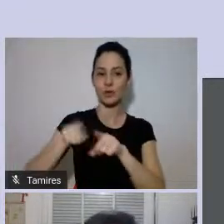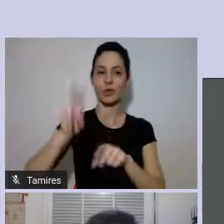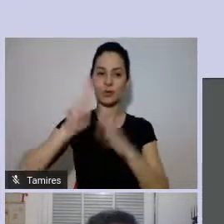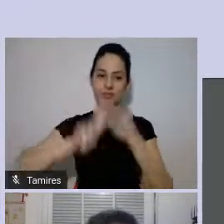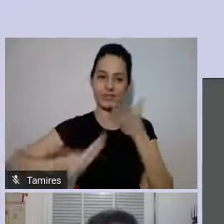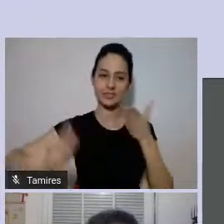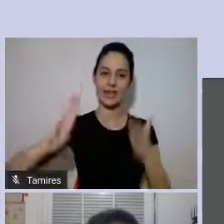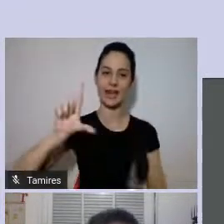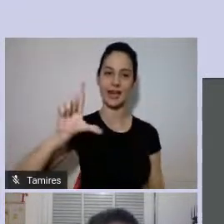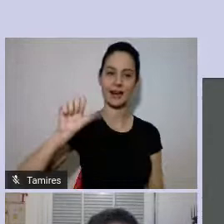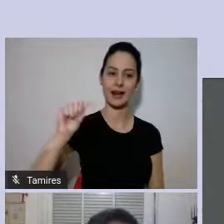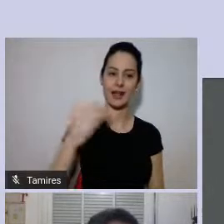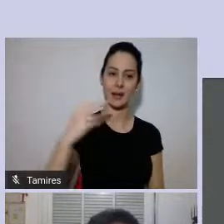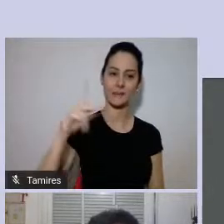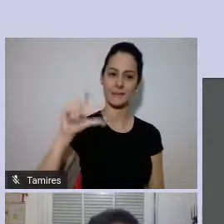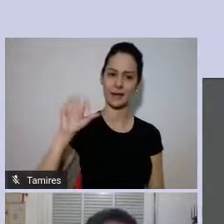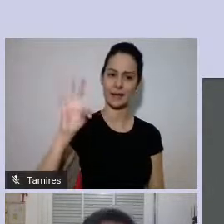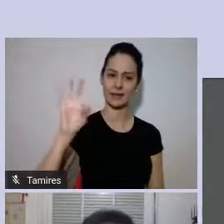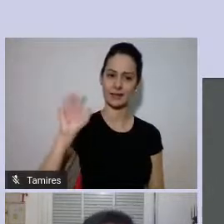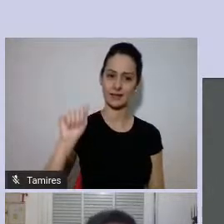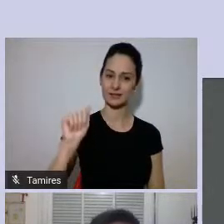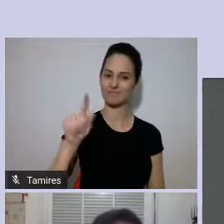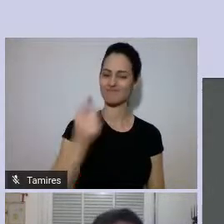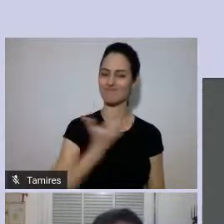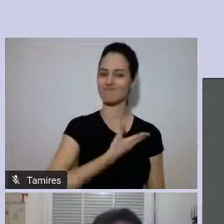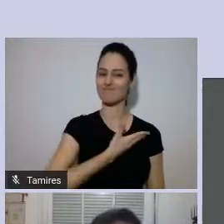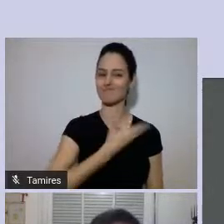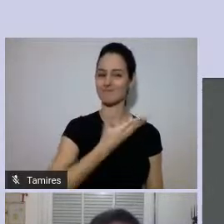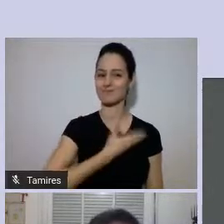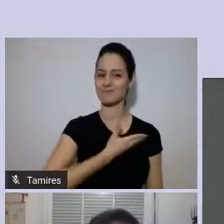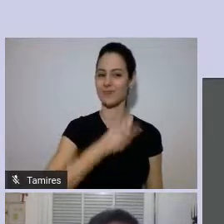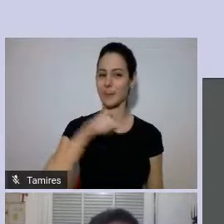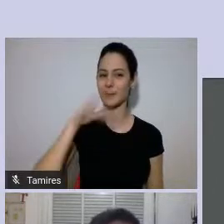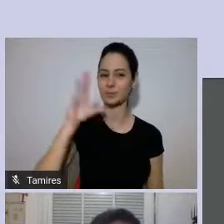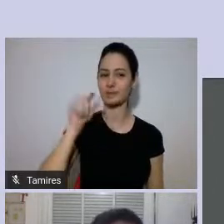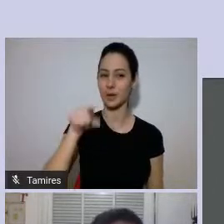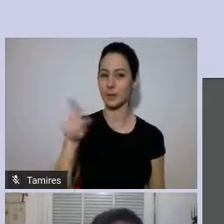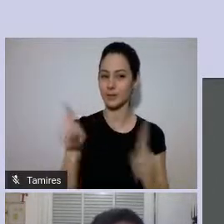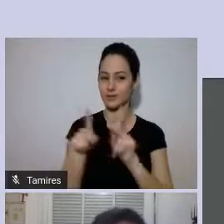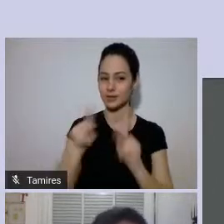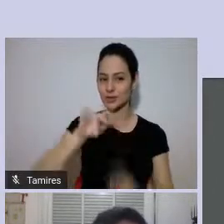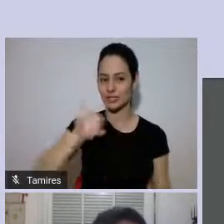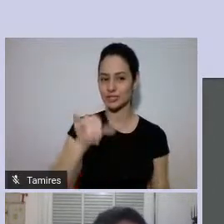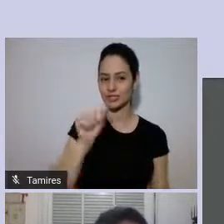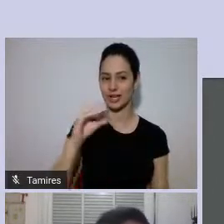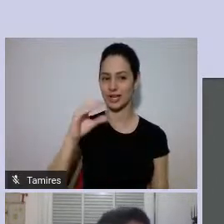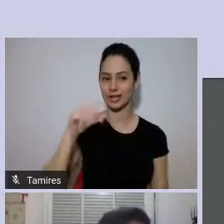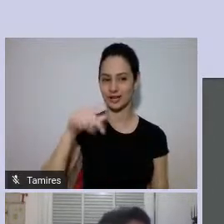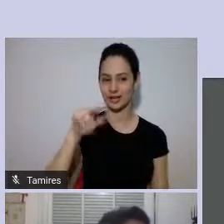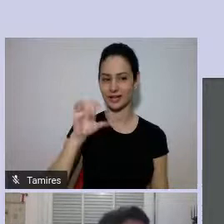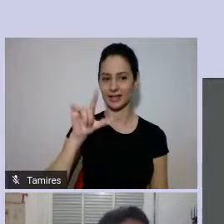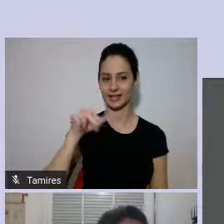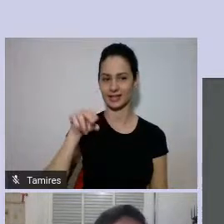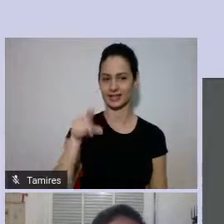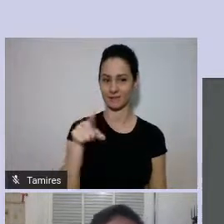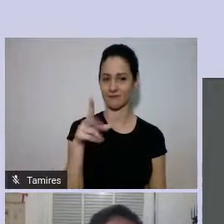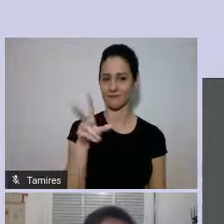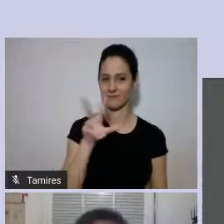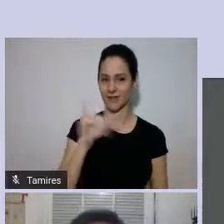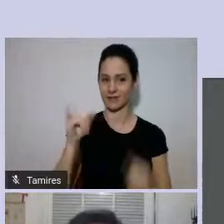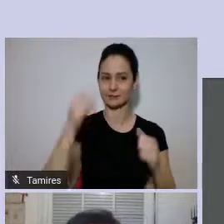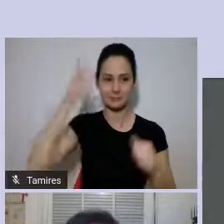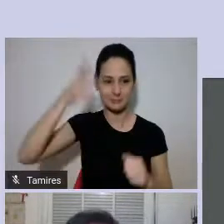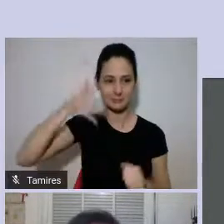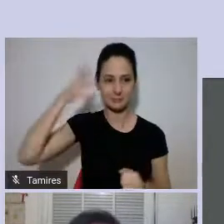assim, uma das maiores interlocutoras para a vida, a professora Jaqueline, que vem falar em